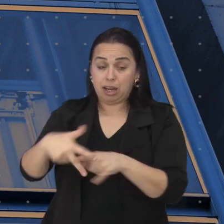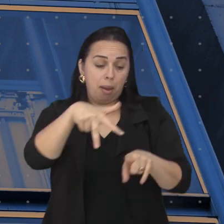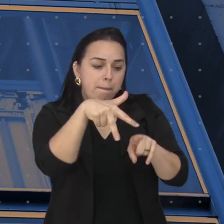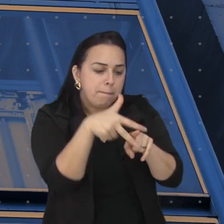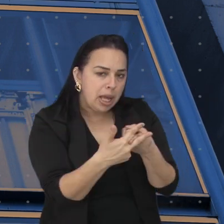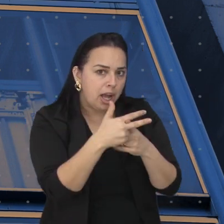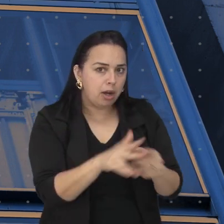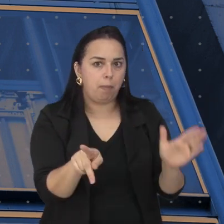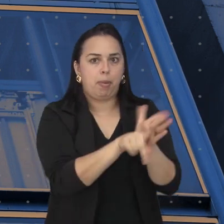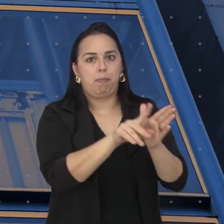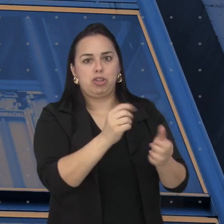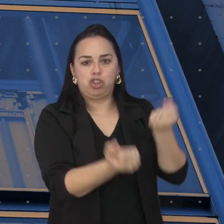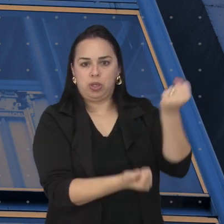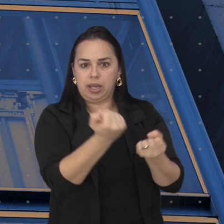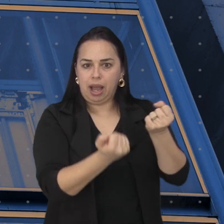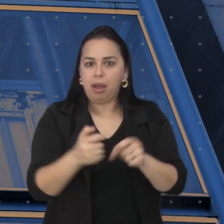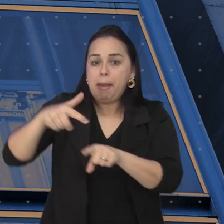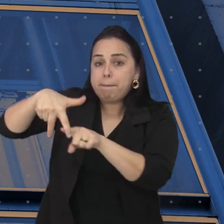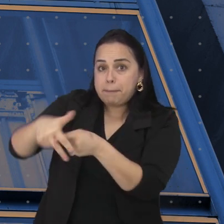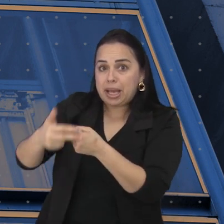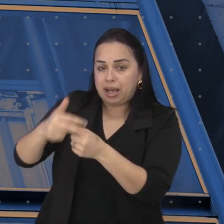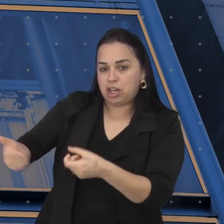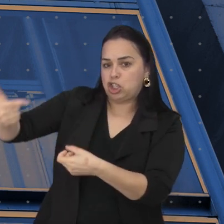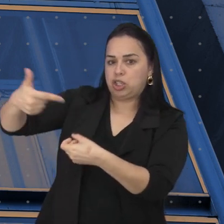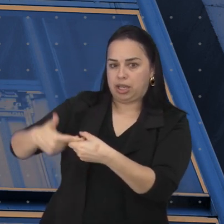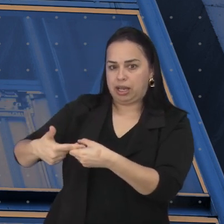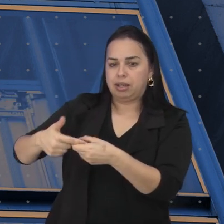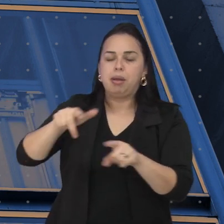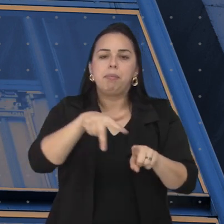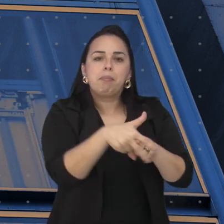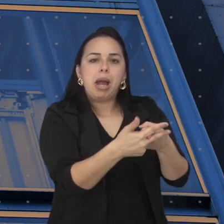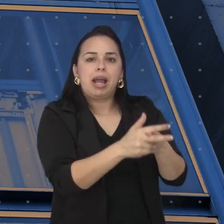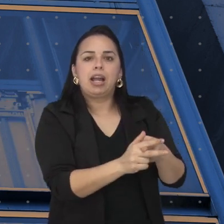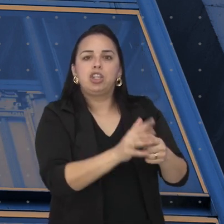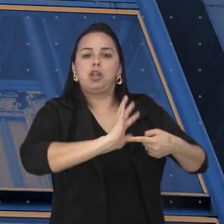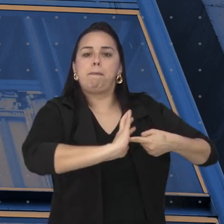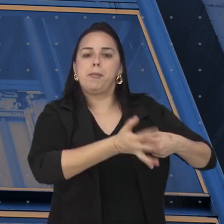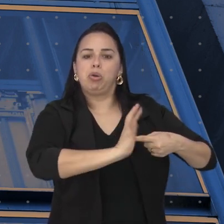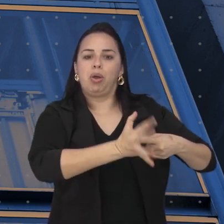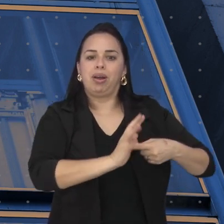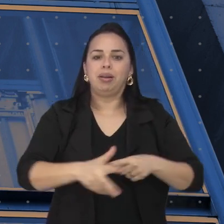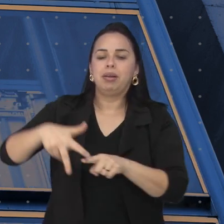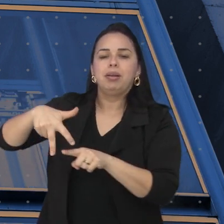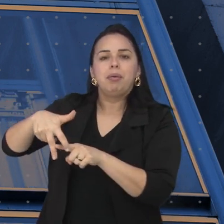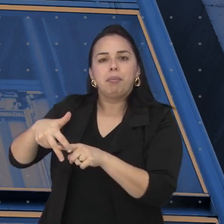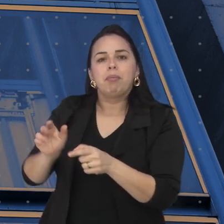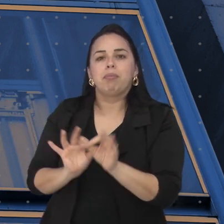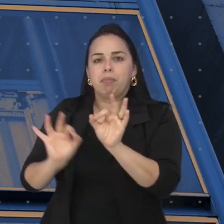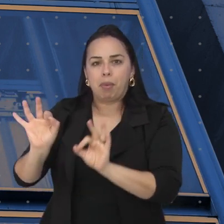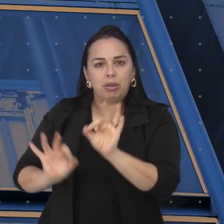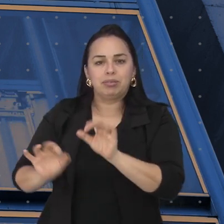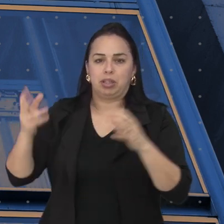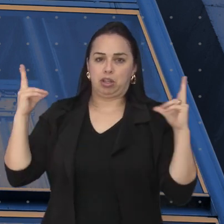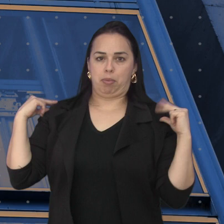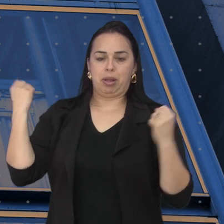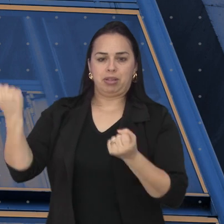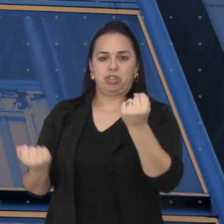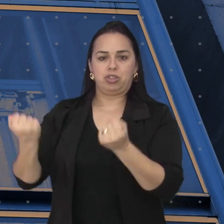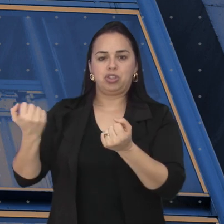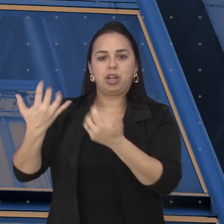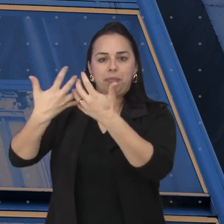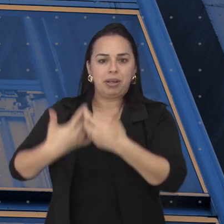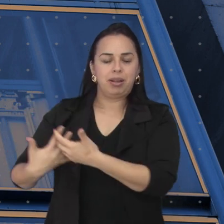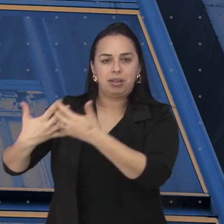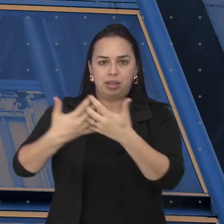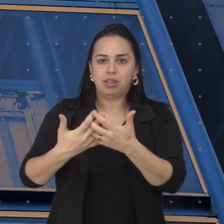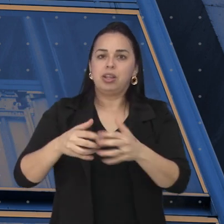mecânico de automóveis, mecânico de motor a diesel, montador de máquinas, motorista de caminhão, nutricionista,